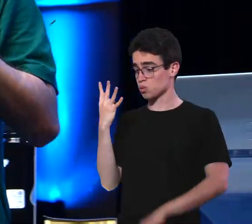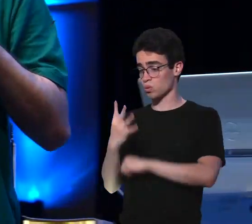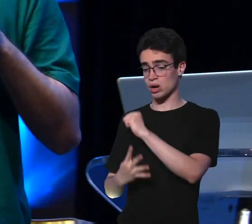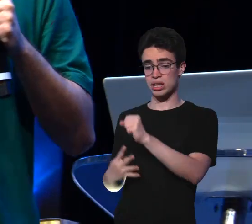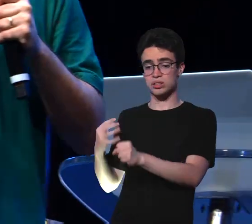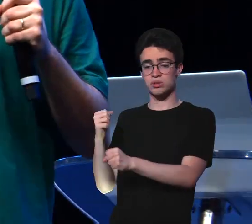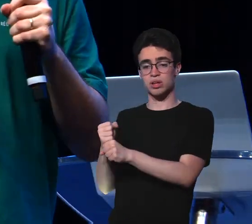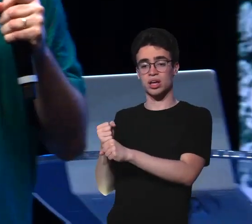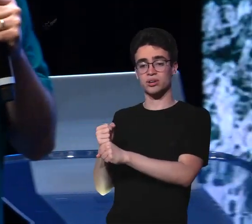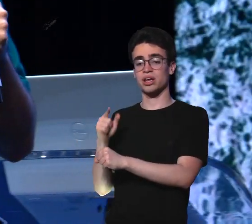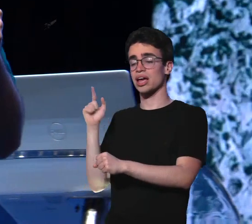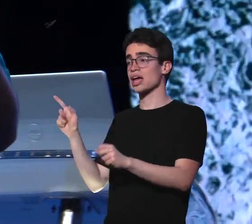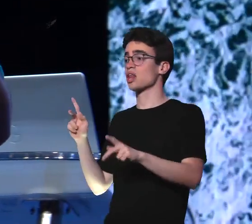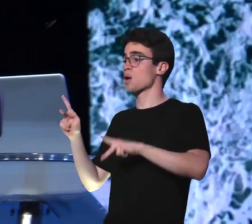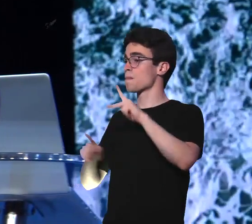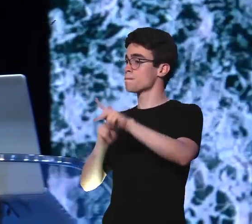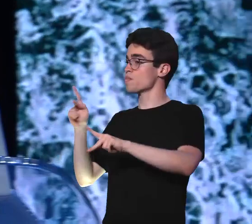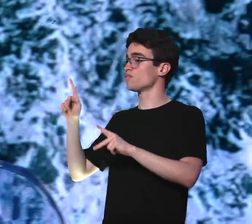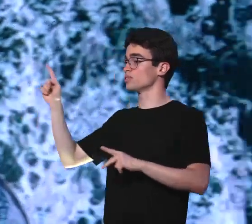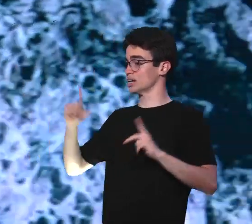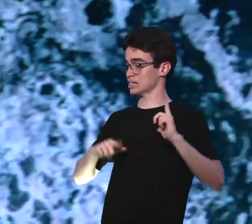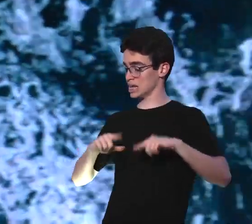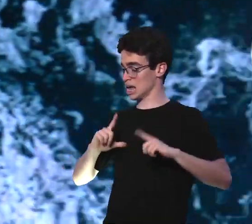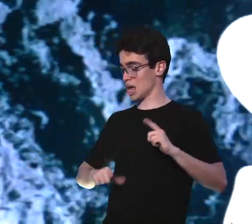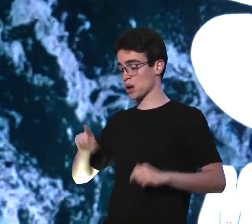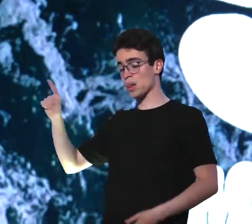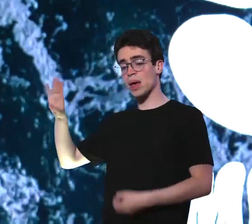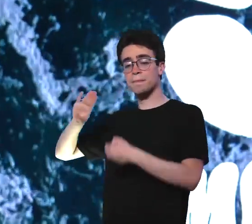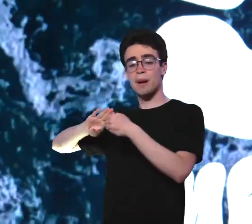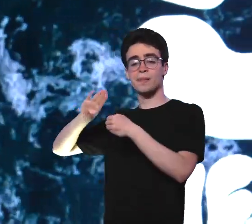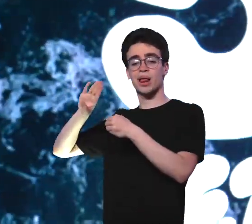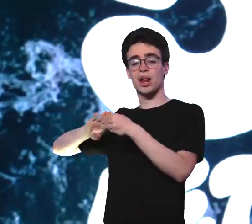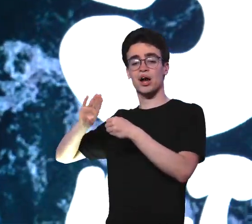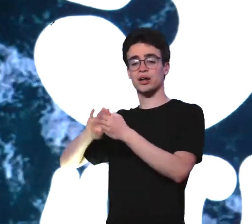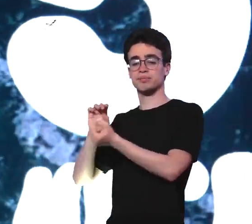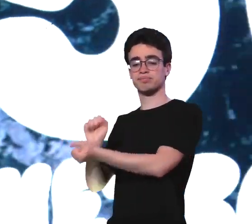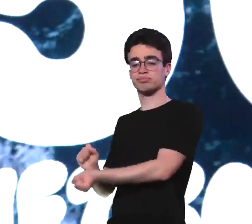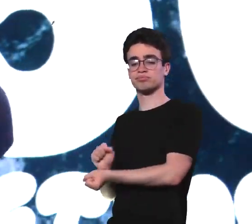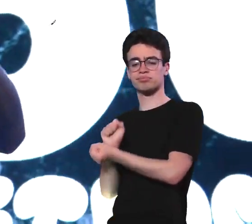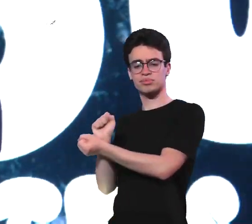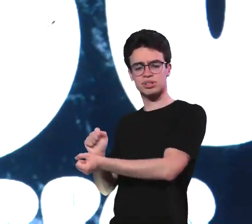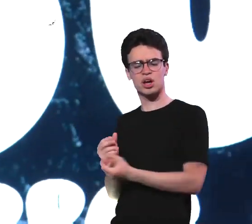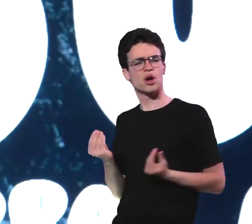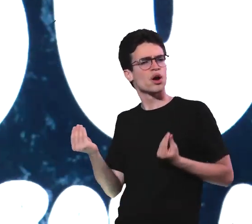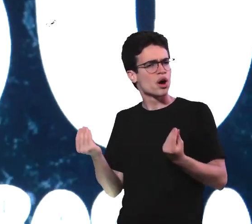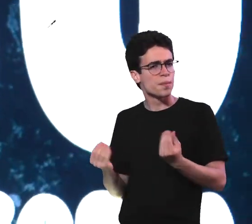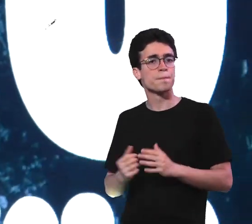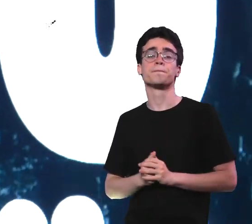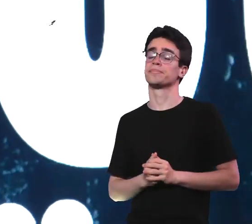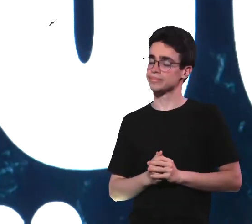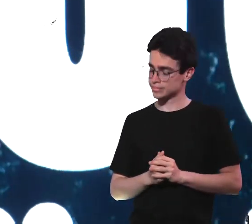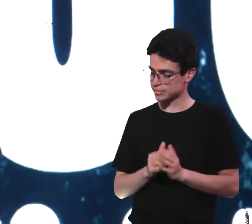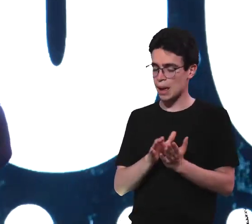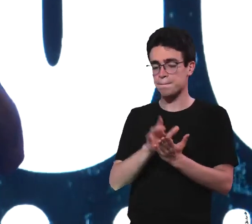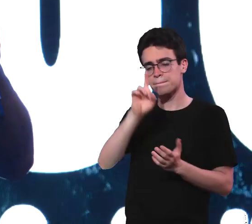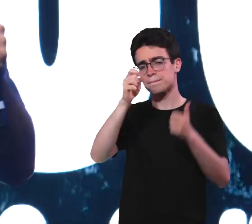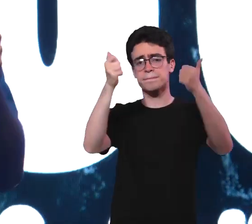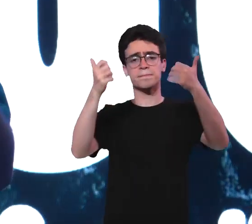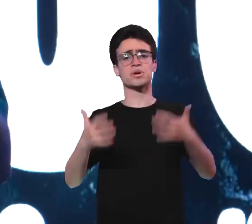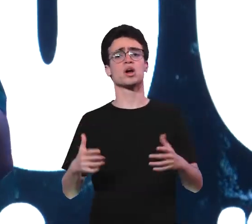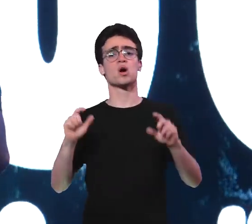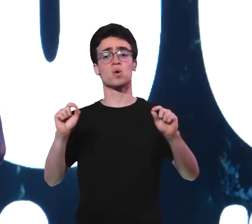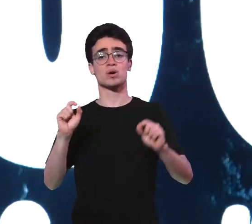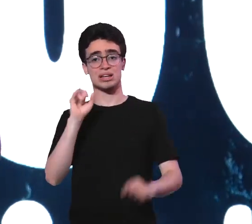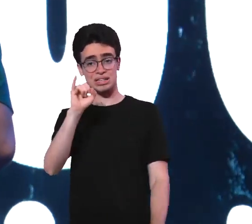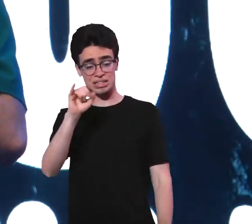e o povo de Israel estavam no exílio babilônico. O que é isso? A palavra de Deus diz que se o povo de Israel